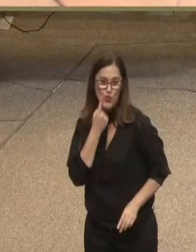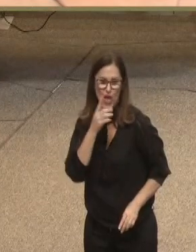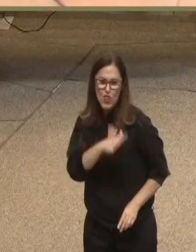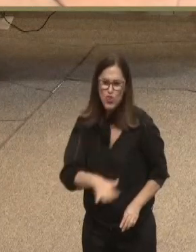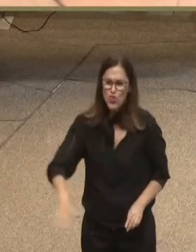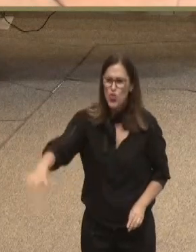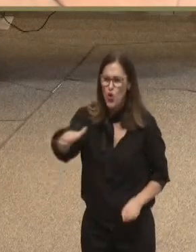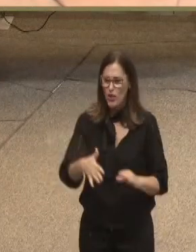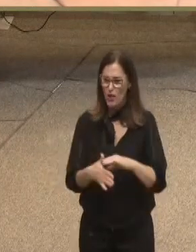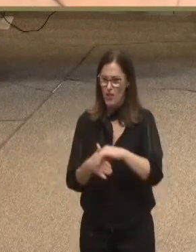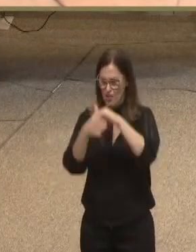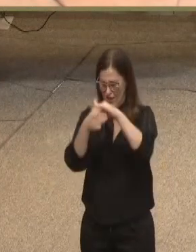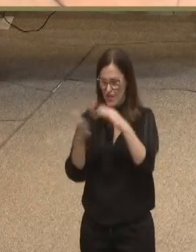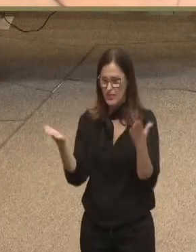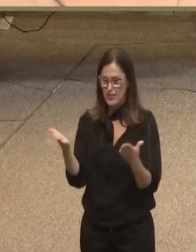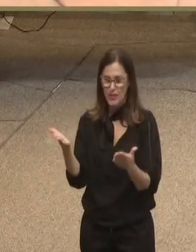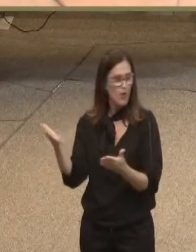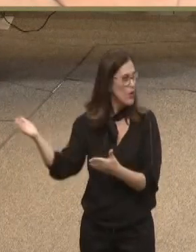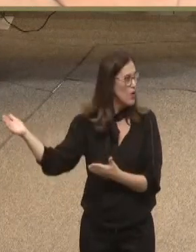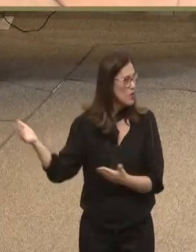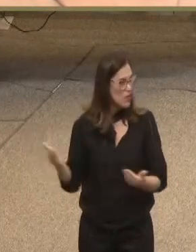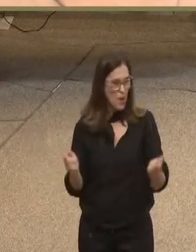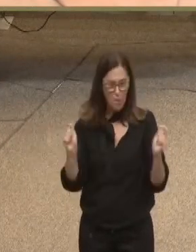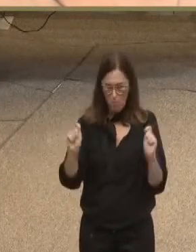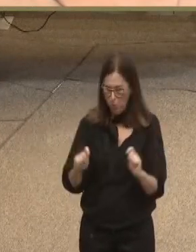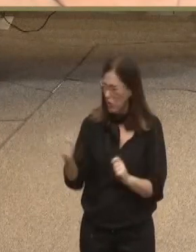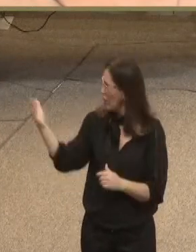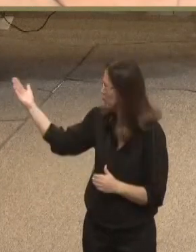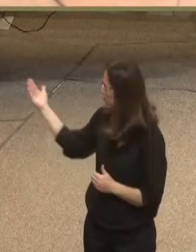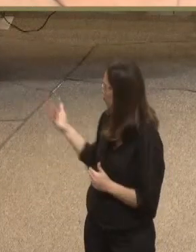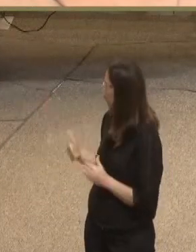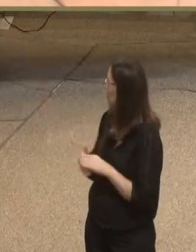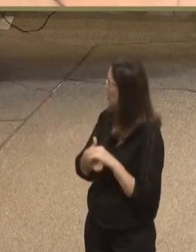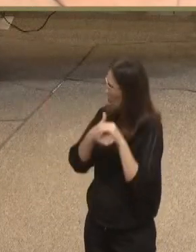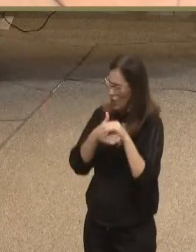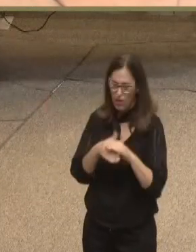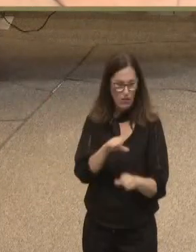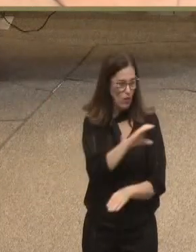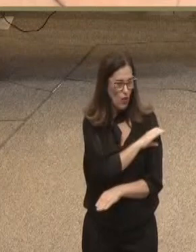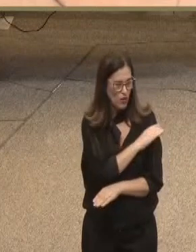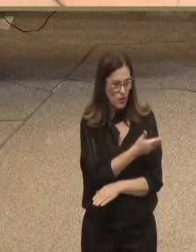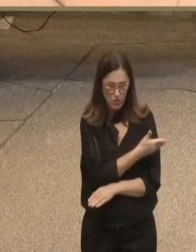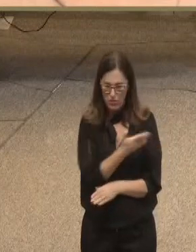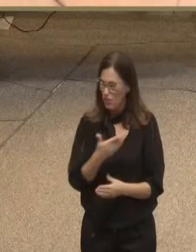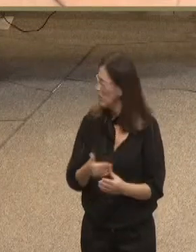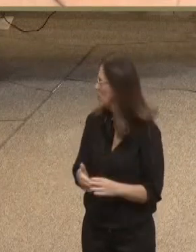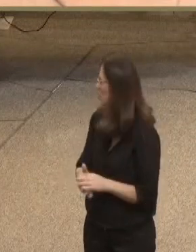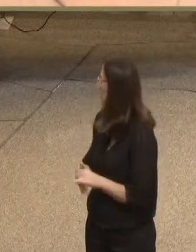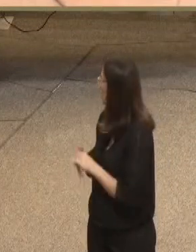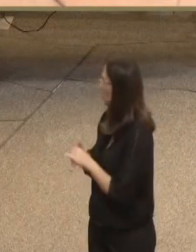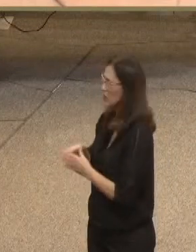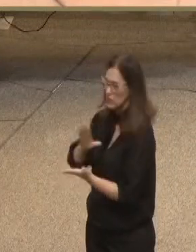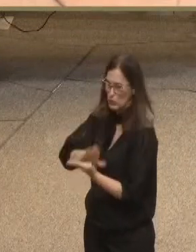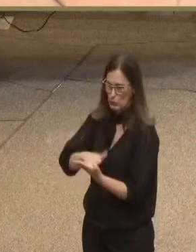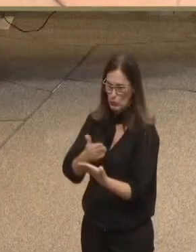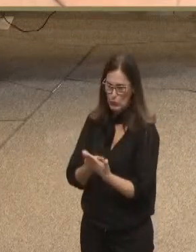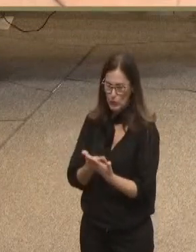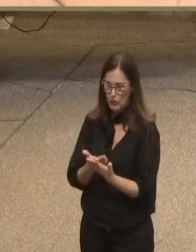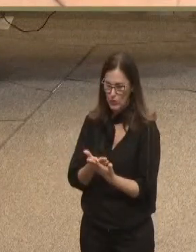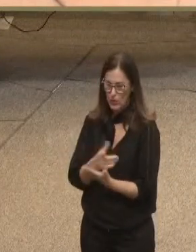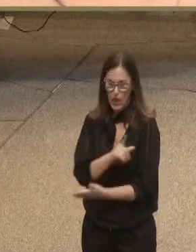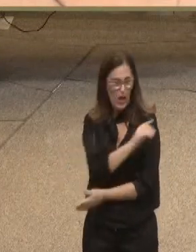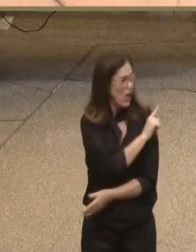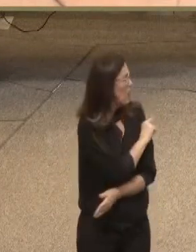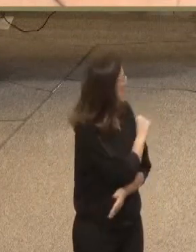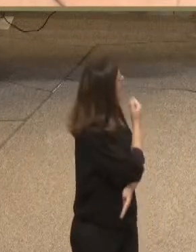sua liderança. Eu gostaria que a liderança que puder vir à frente, esteja aqui à frente, quem não estiver traduzindo, para que nós possamos